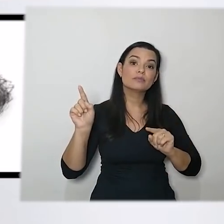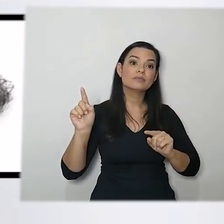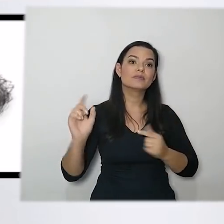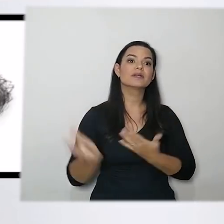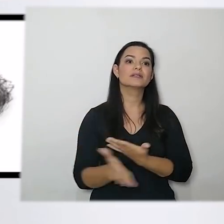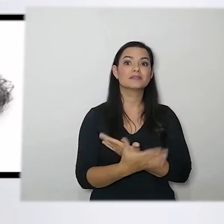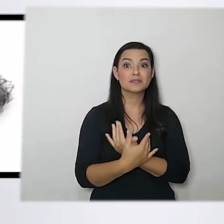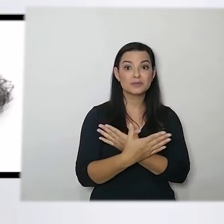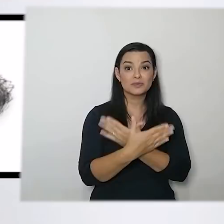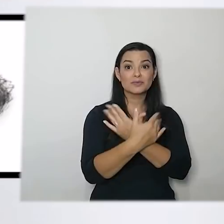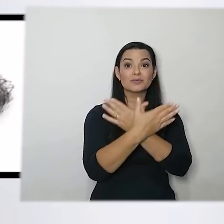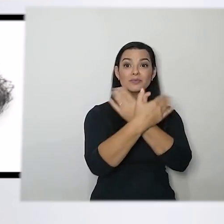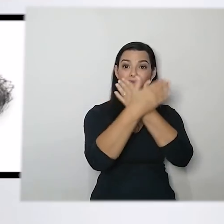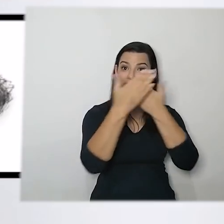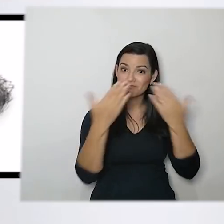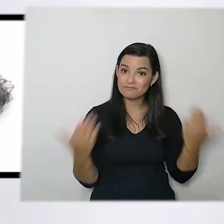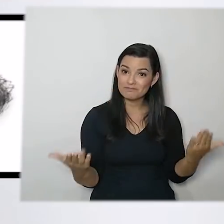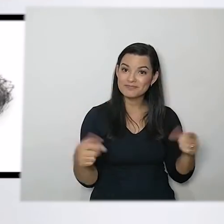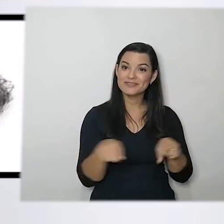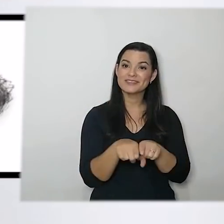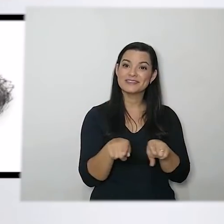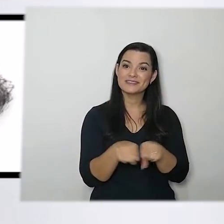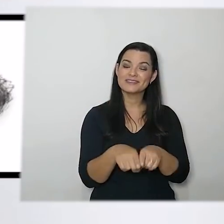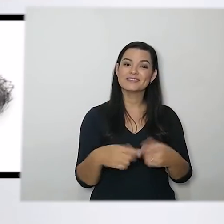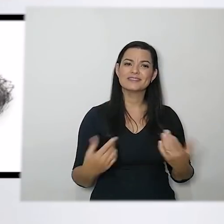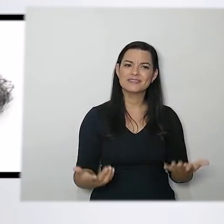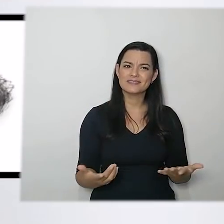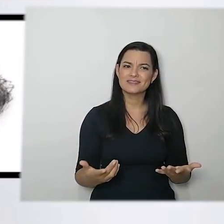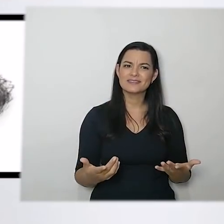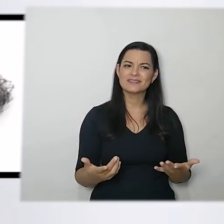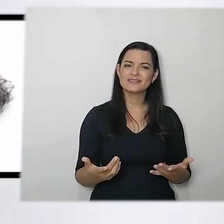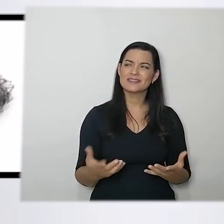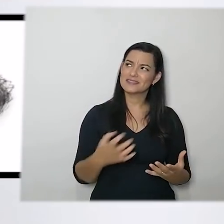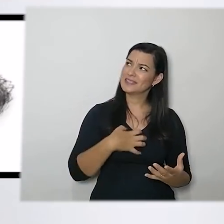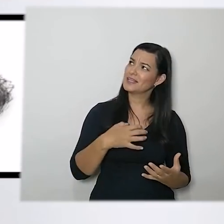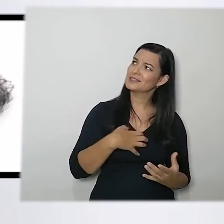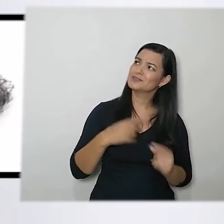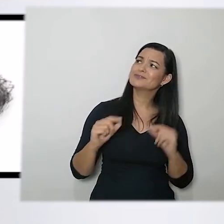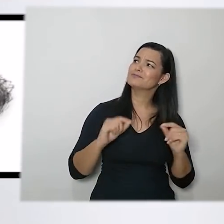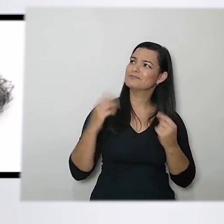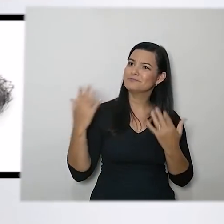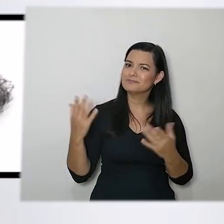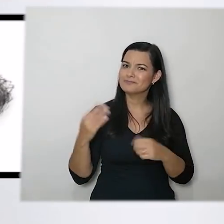As Borboletas. Isso te dá alguma pista?